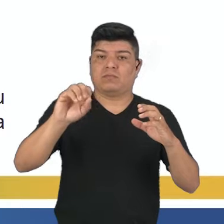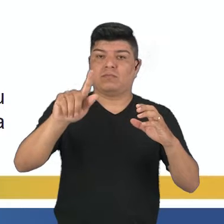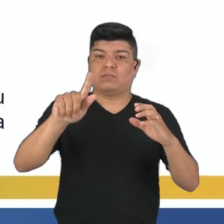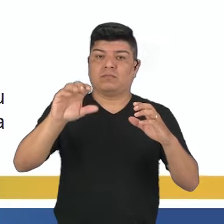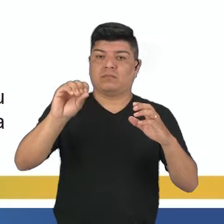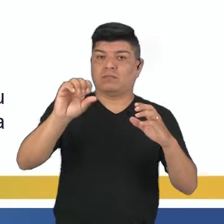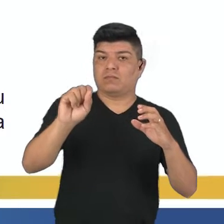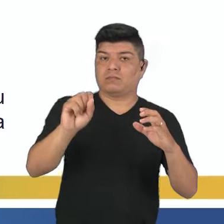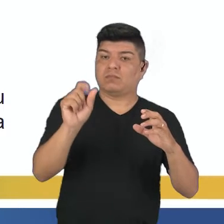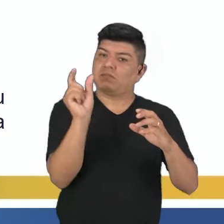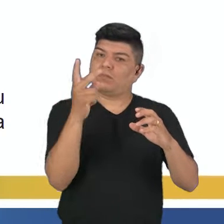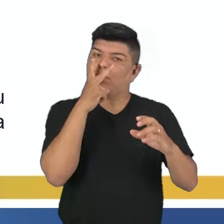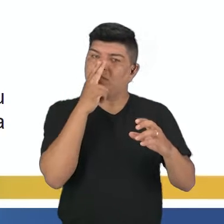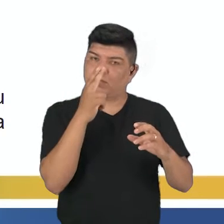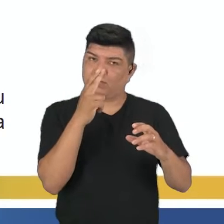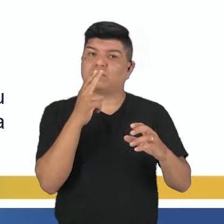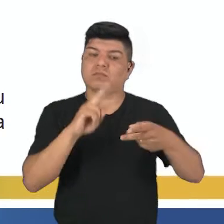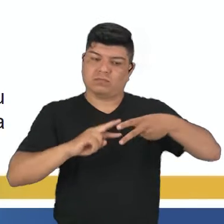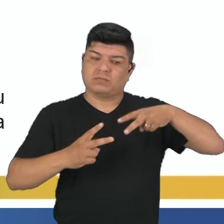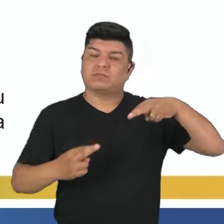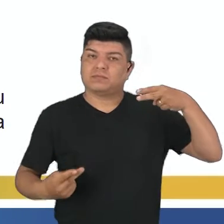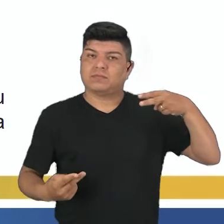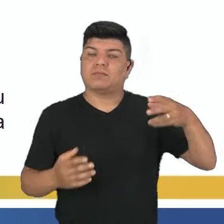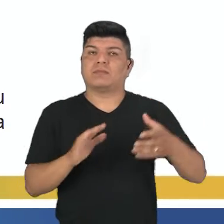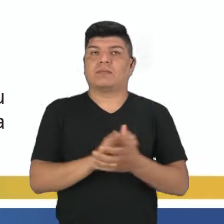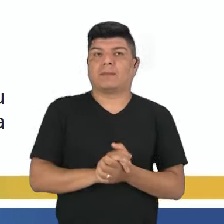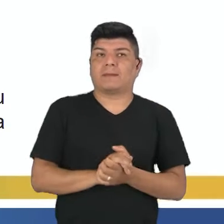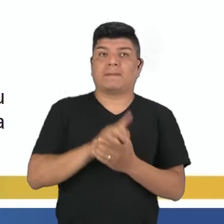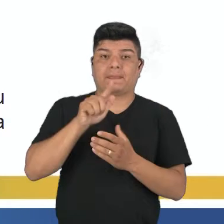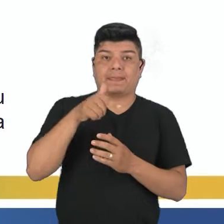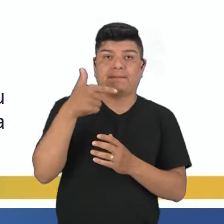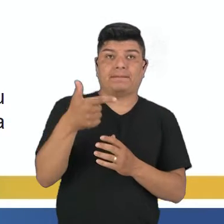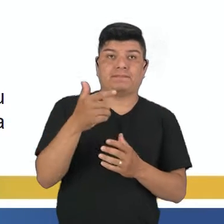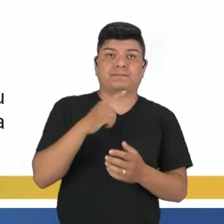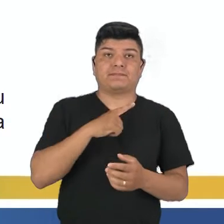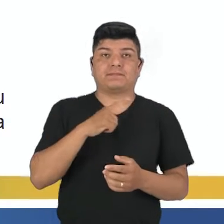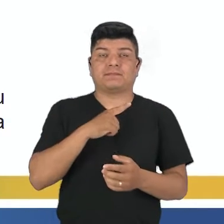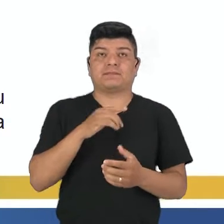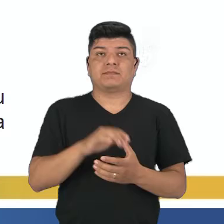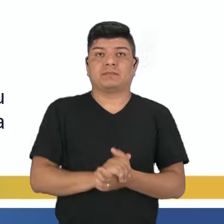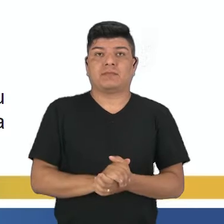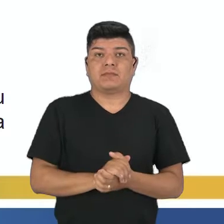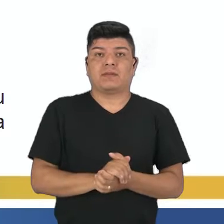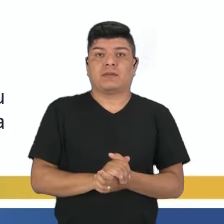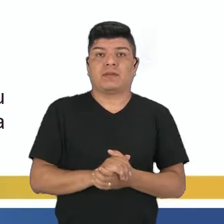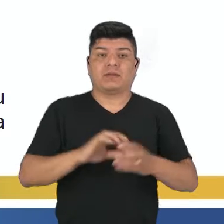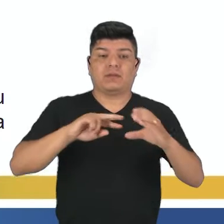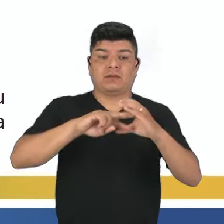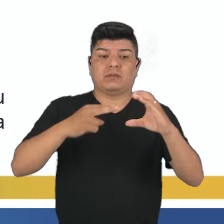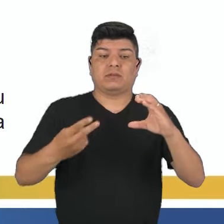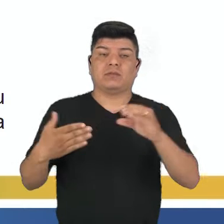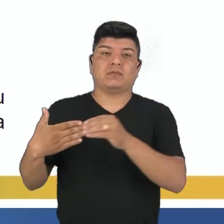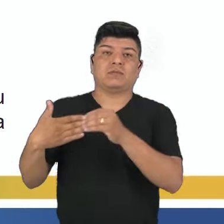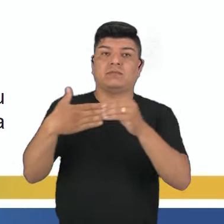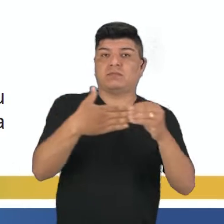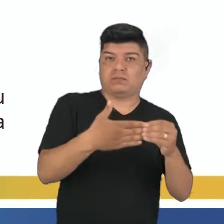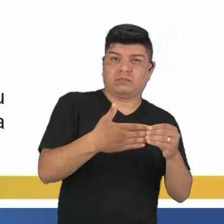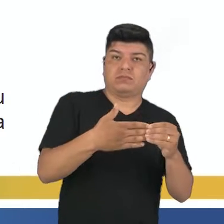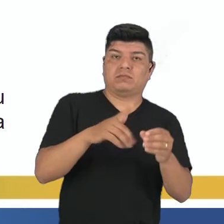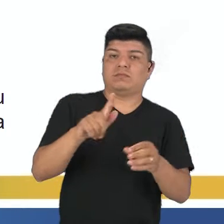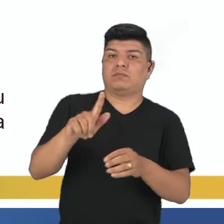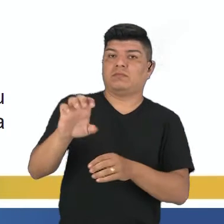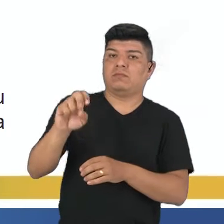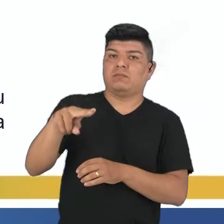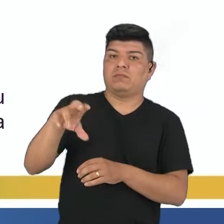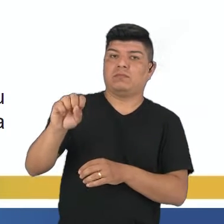que são semelhantes, ok? Então, depois disso, esses cromossomos, eles trazem genes para as